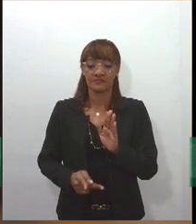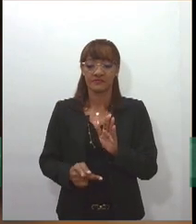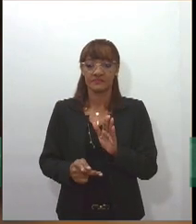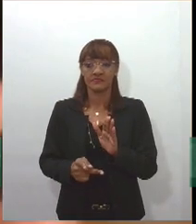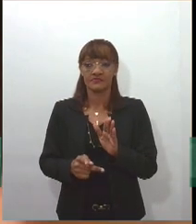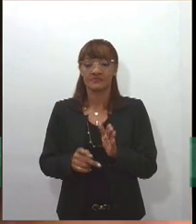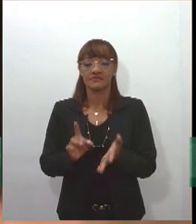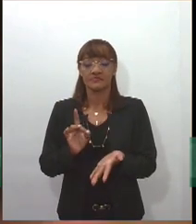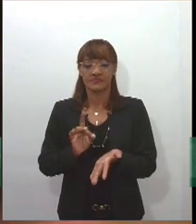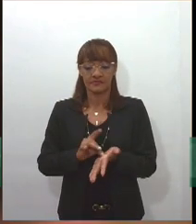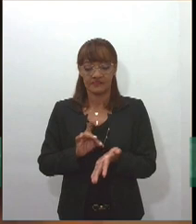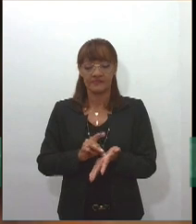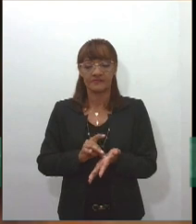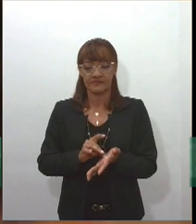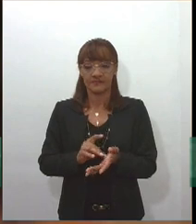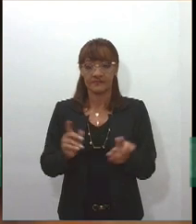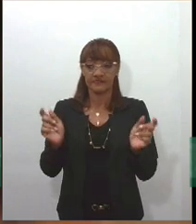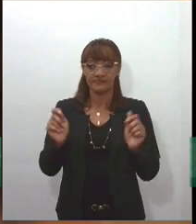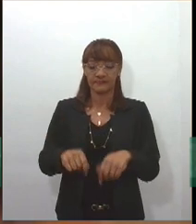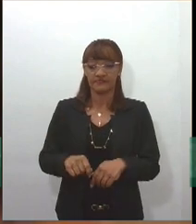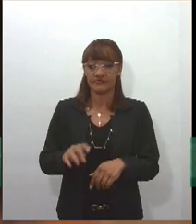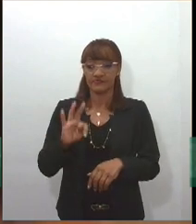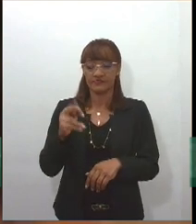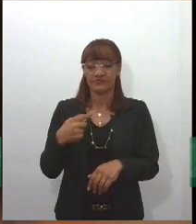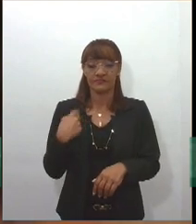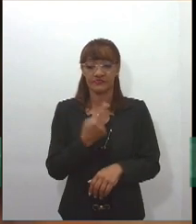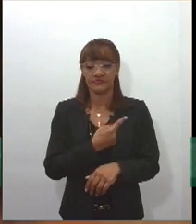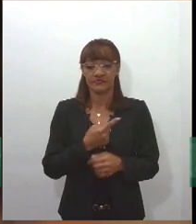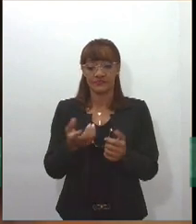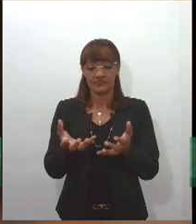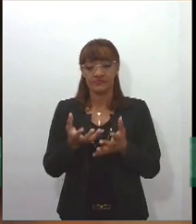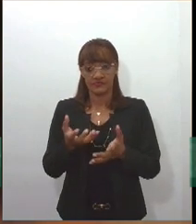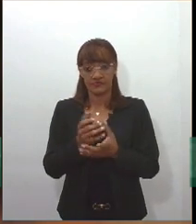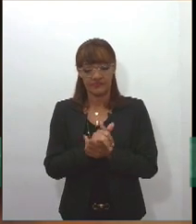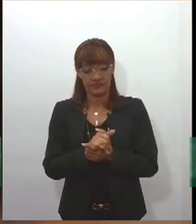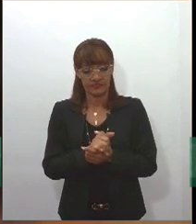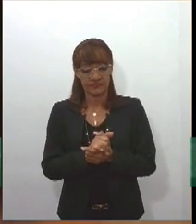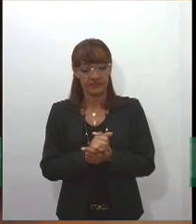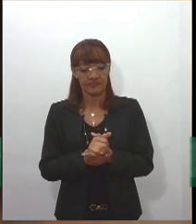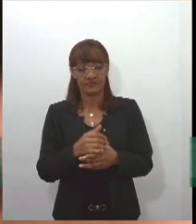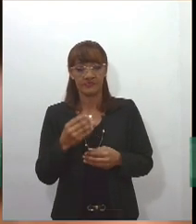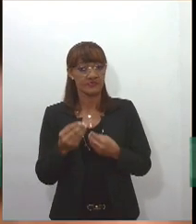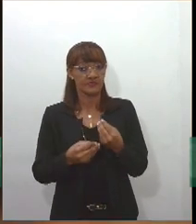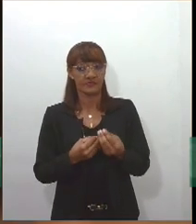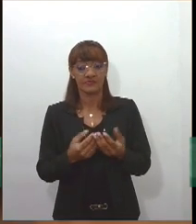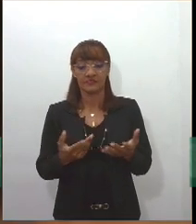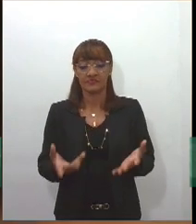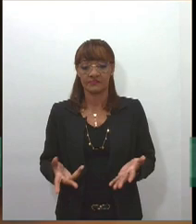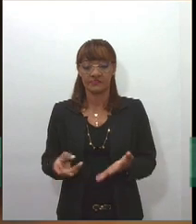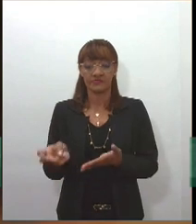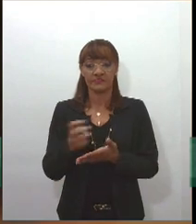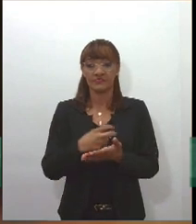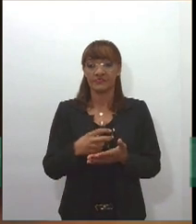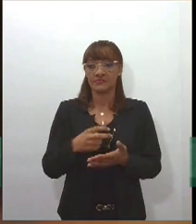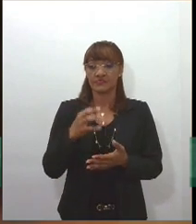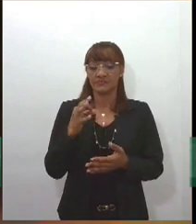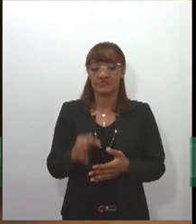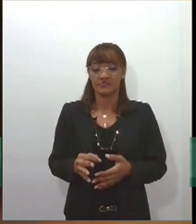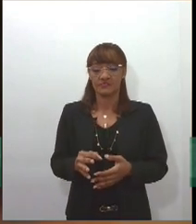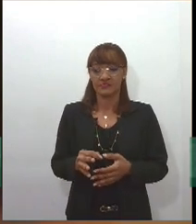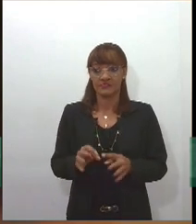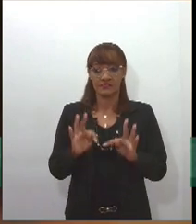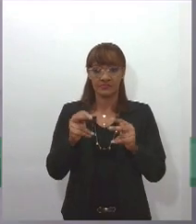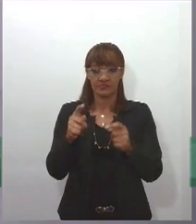conseguir aquilo que nós queremos simplicidade desburocratização Carga Tributária mais justa e isso é o que ele tenta fazer